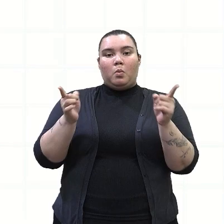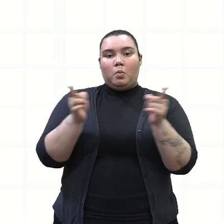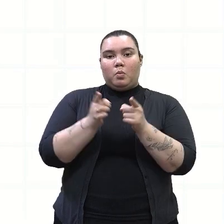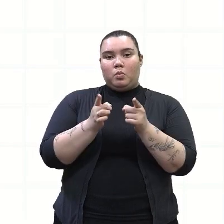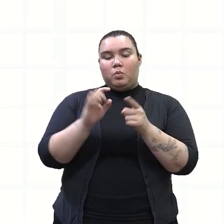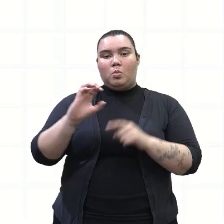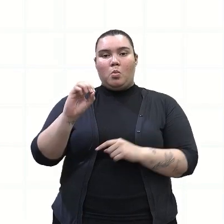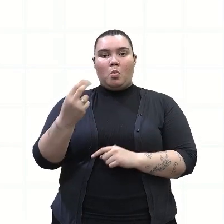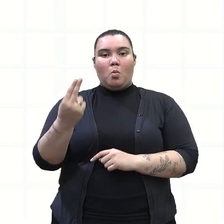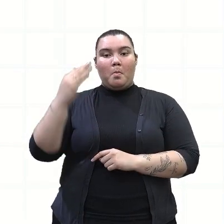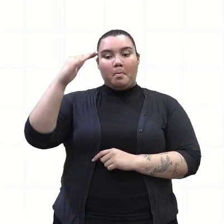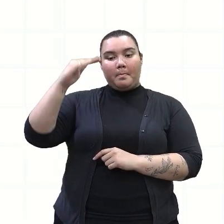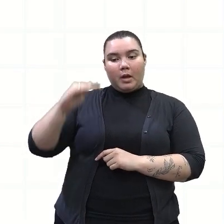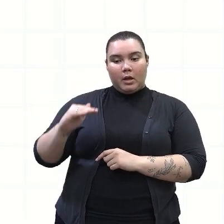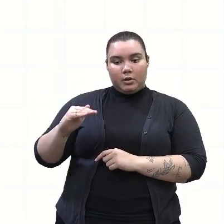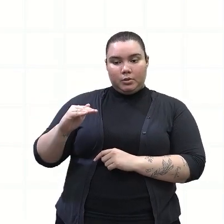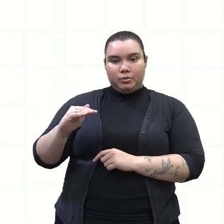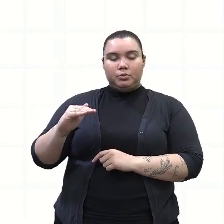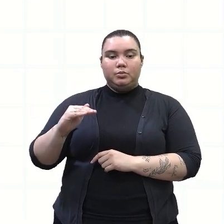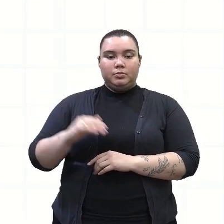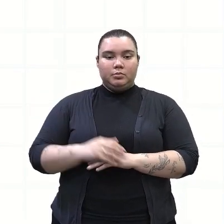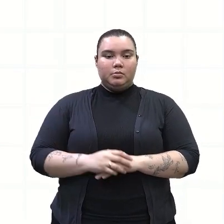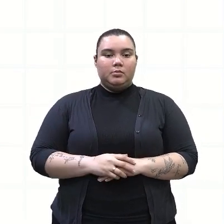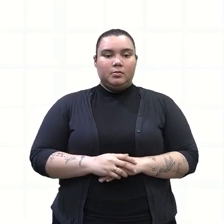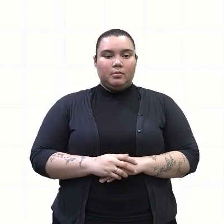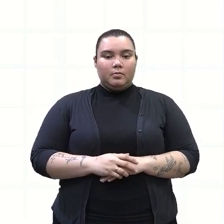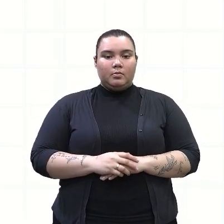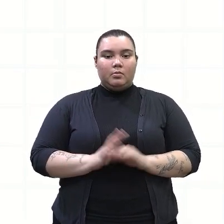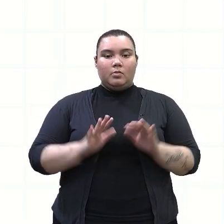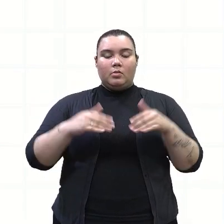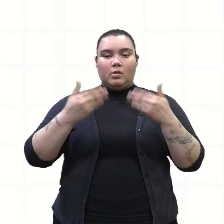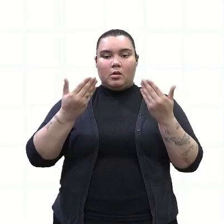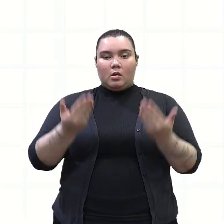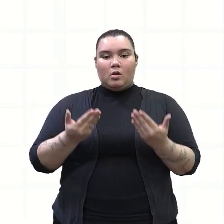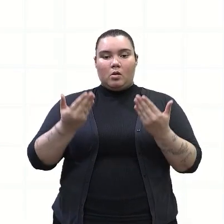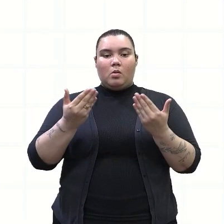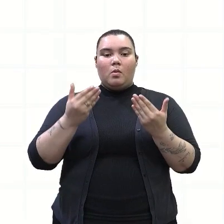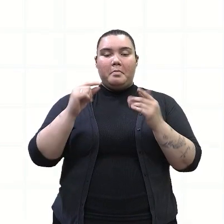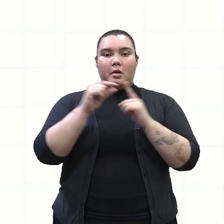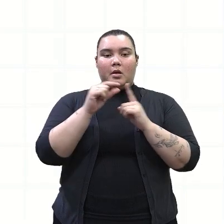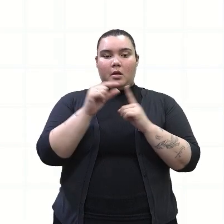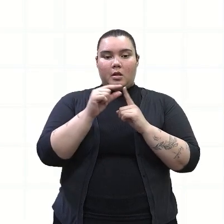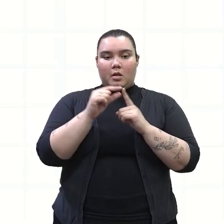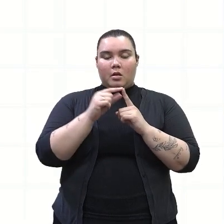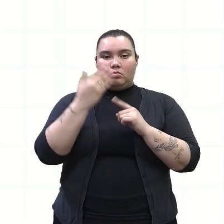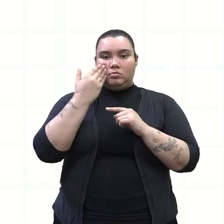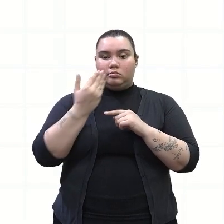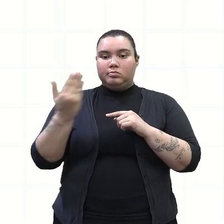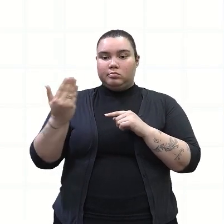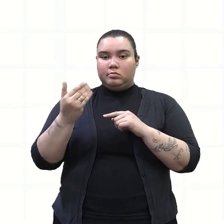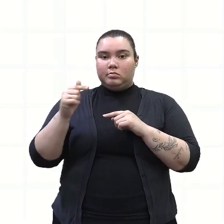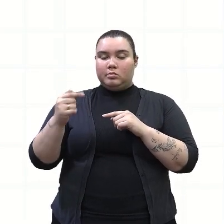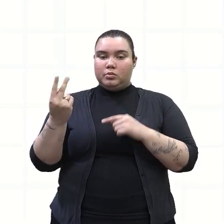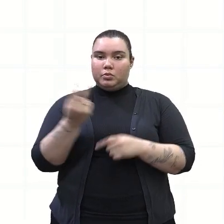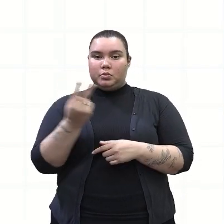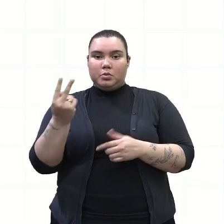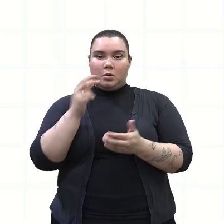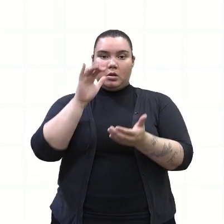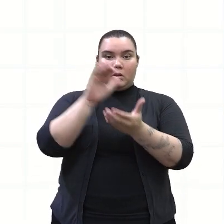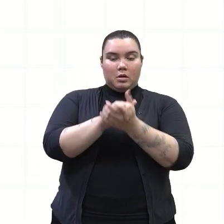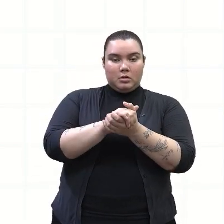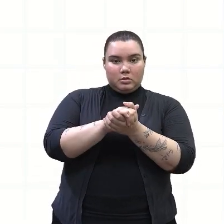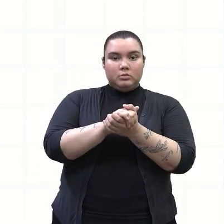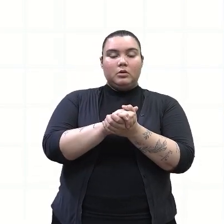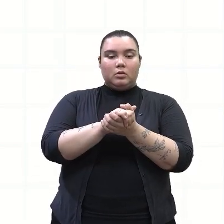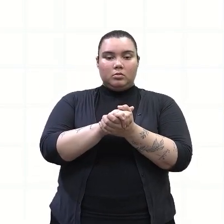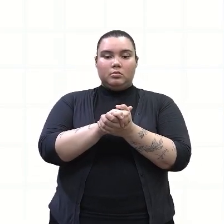Ok? Então, podemos dizer que aqui, olha, neste caso deste casal,